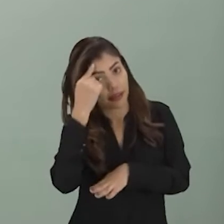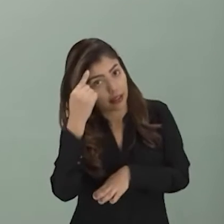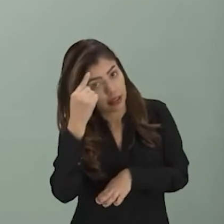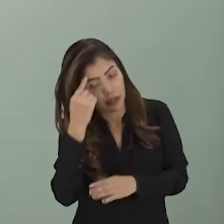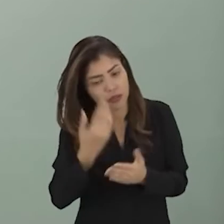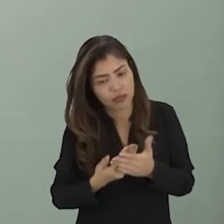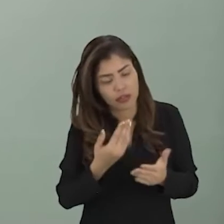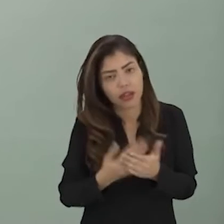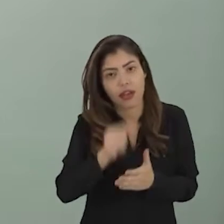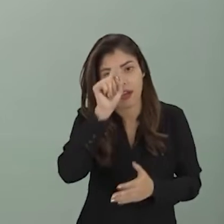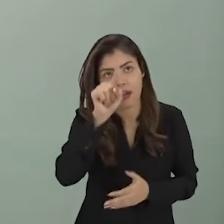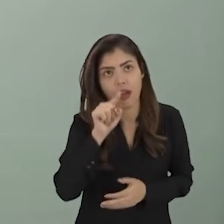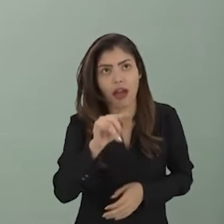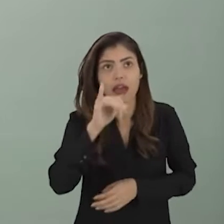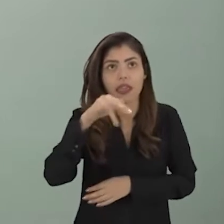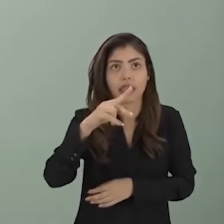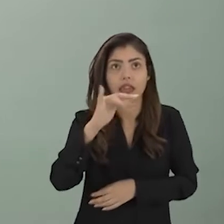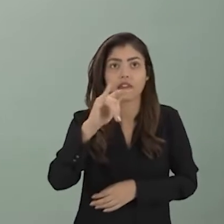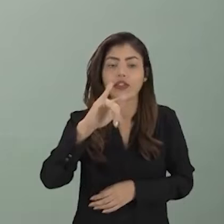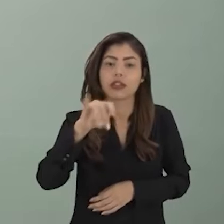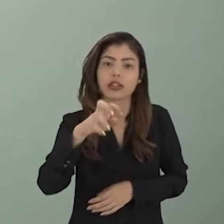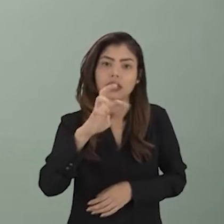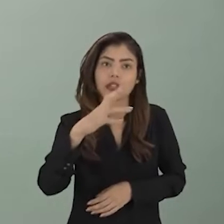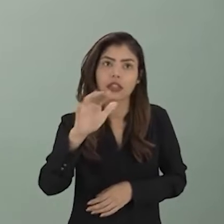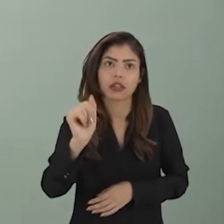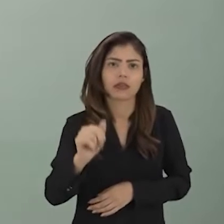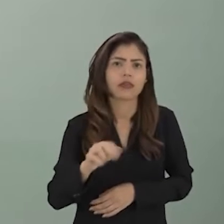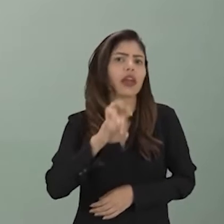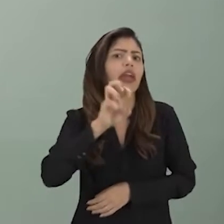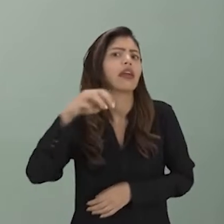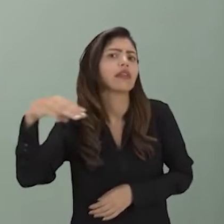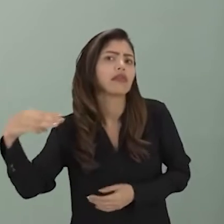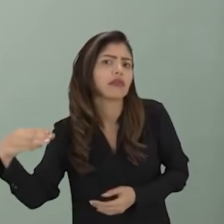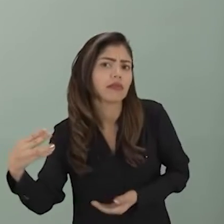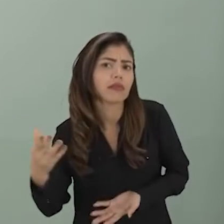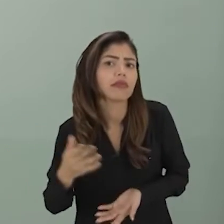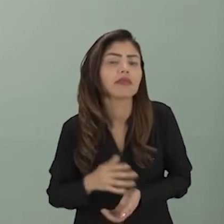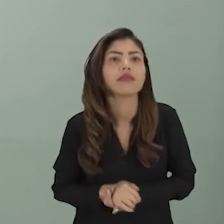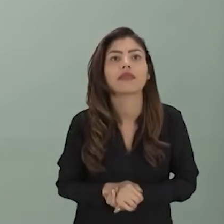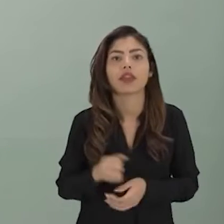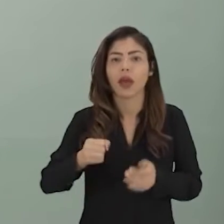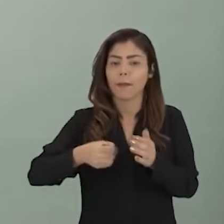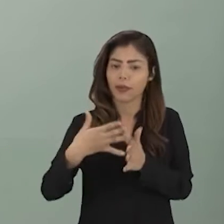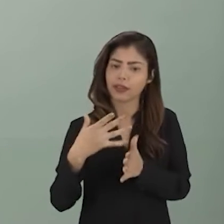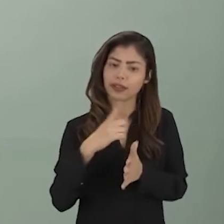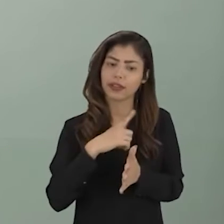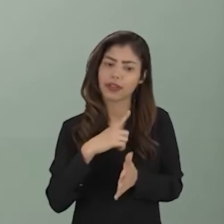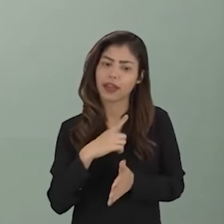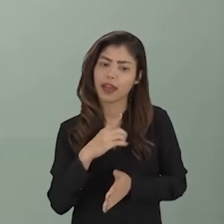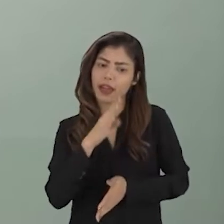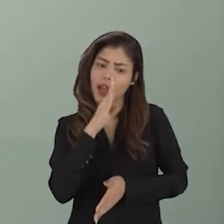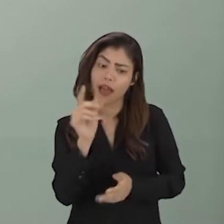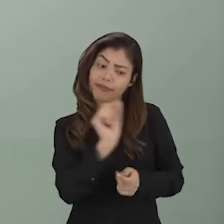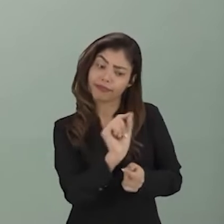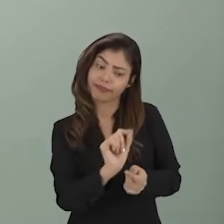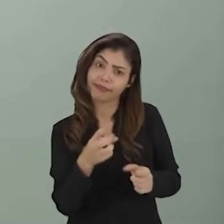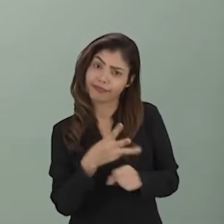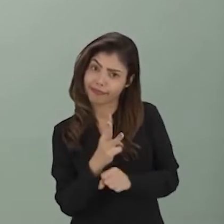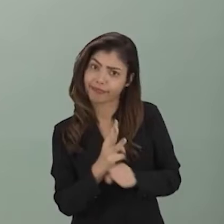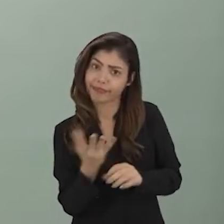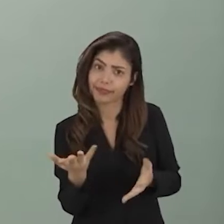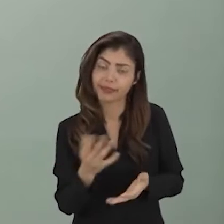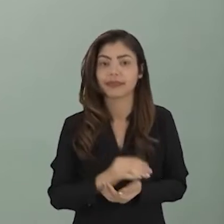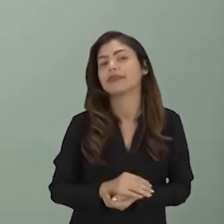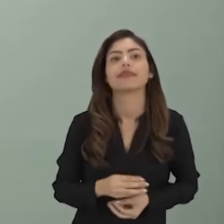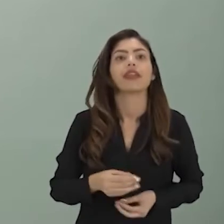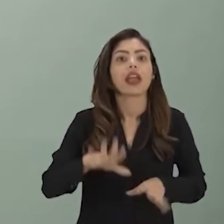estudar um pouquinho das interjeições, né? Como que se escreve o em, né? Que muitas vezes não é como está lá no WhatsApp, tá,